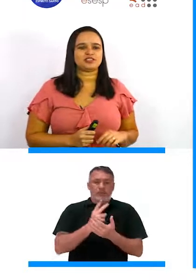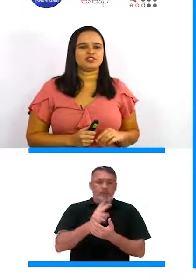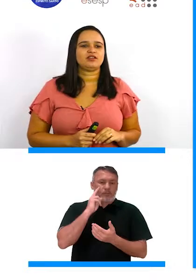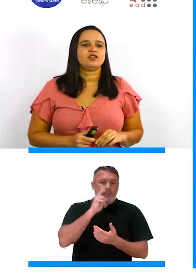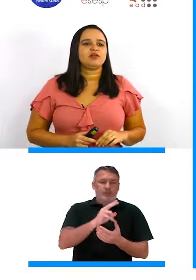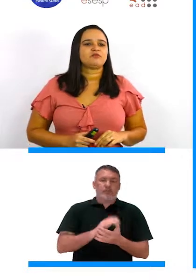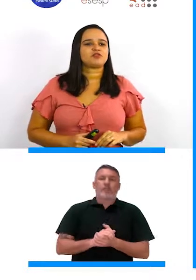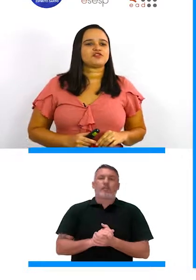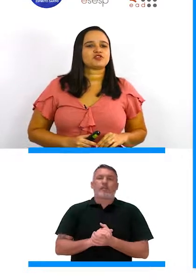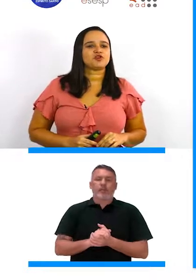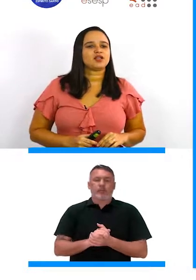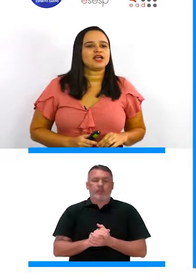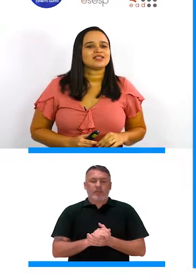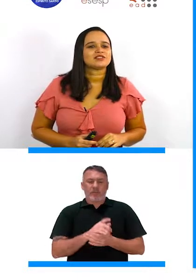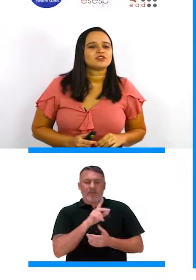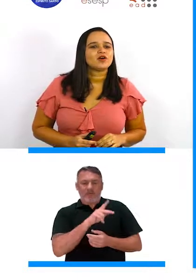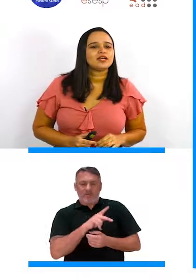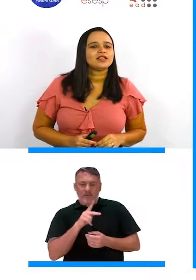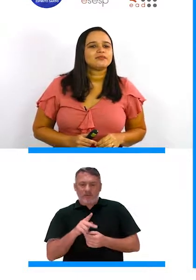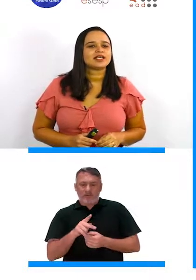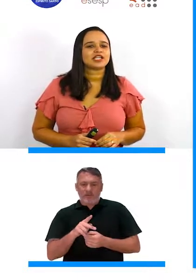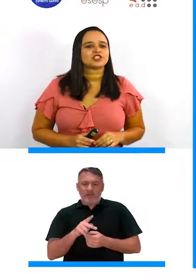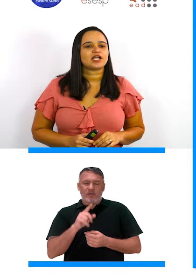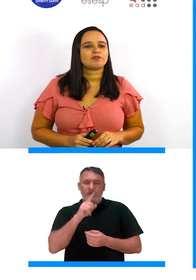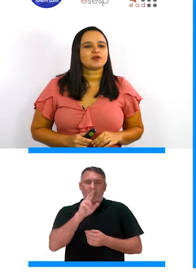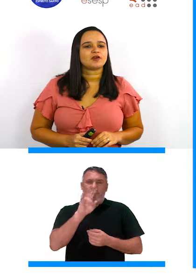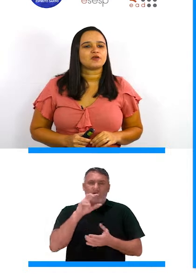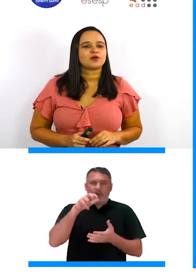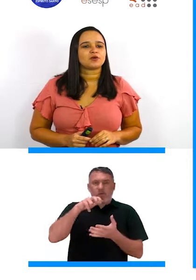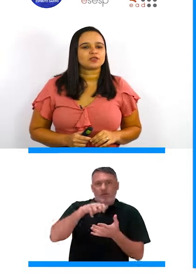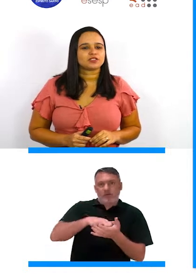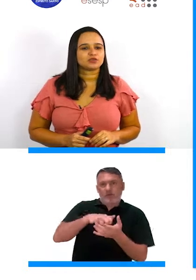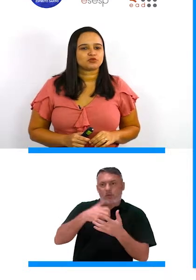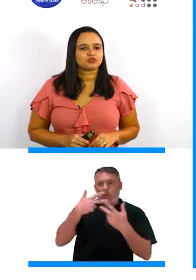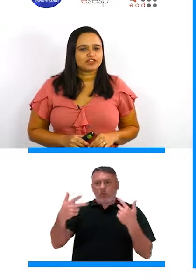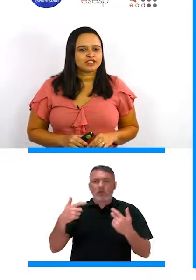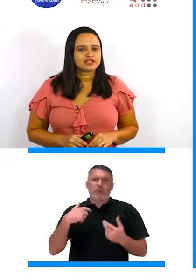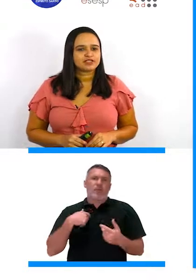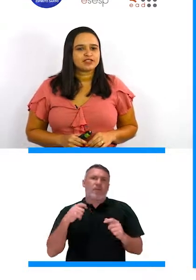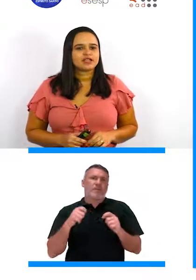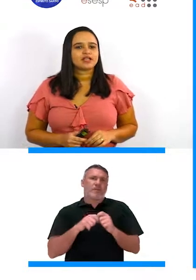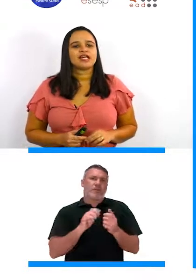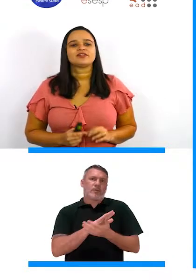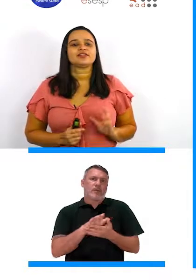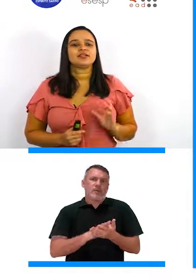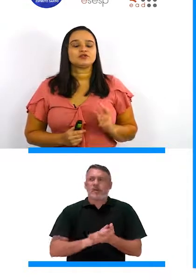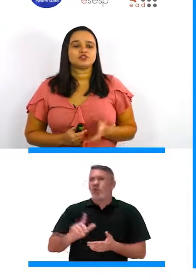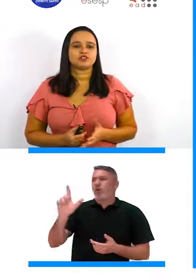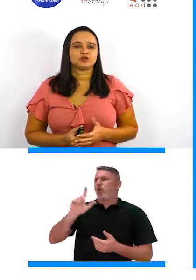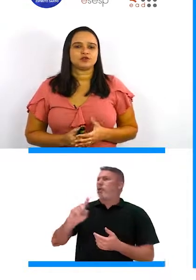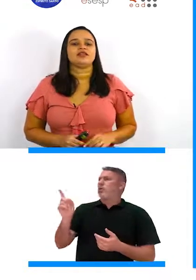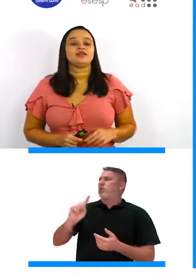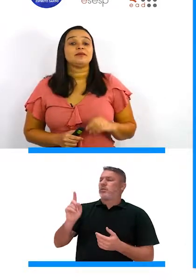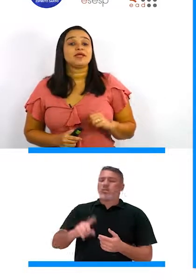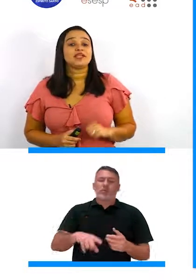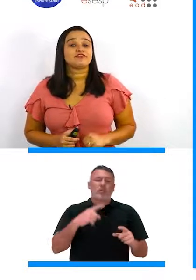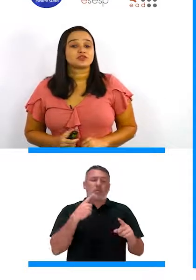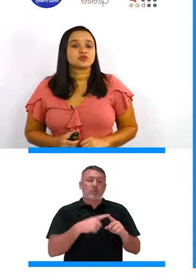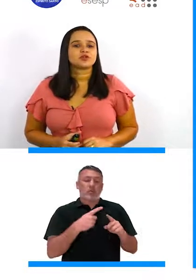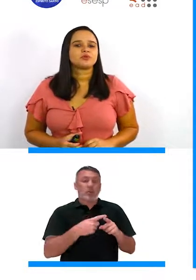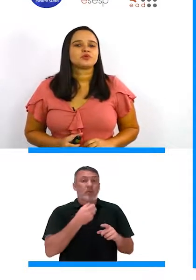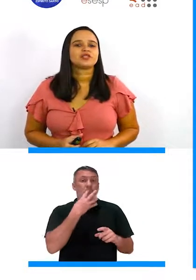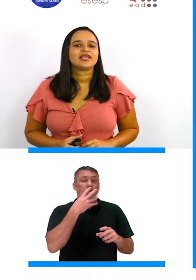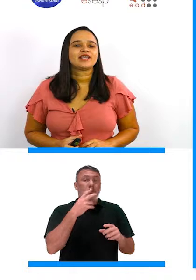que diz assim: professora, a senhora ia me castigar por alguma coisa que eu não fiz? Claro que não, Chico. Ainda